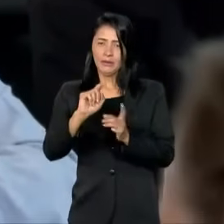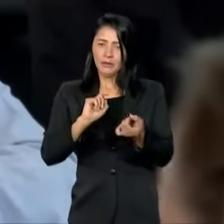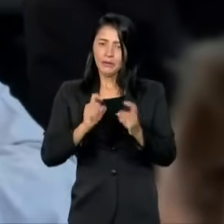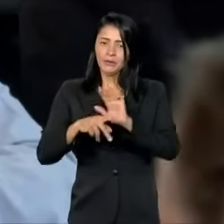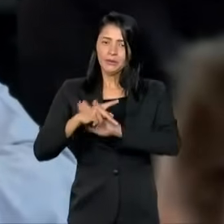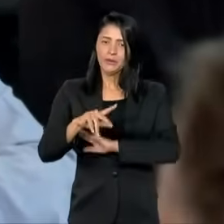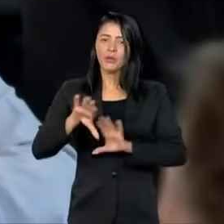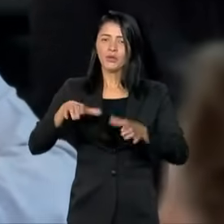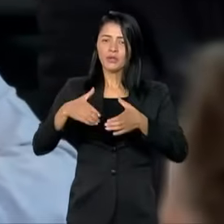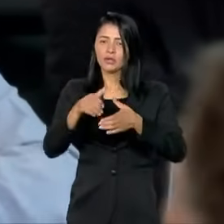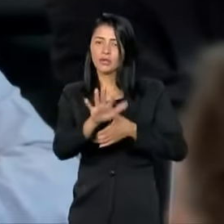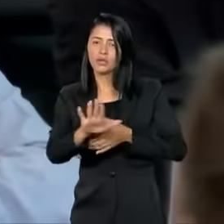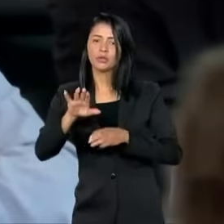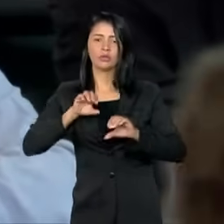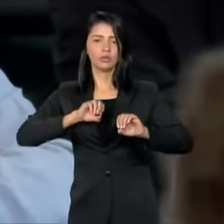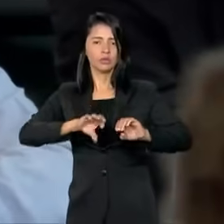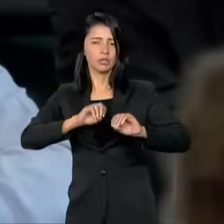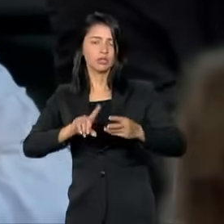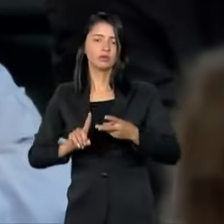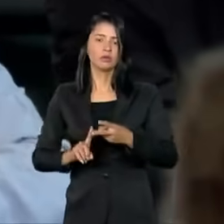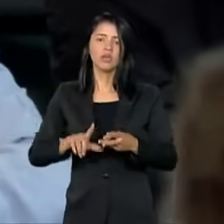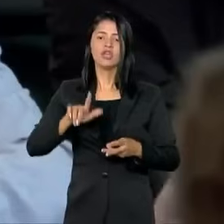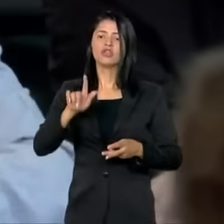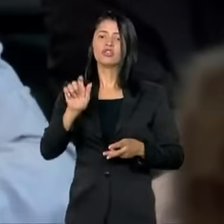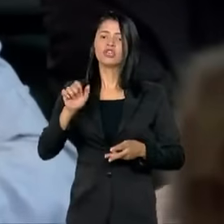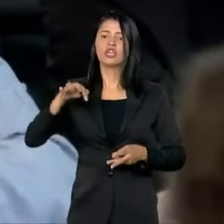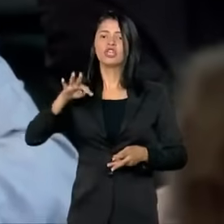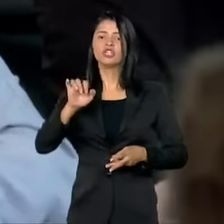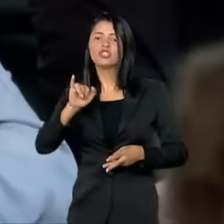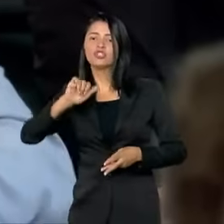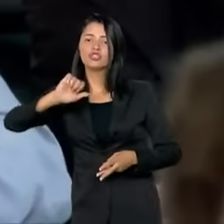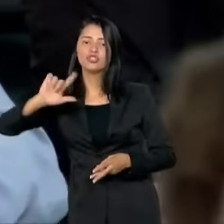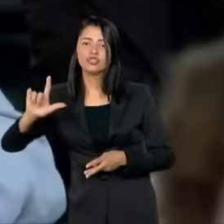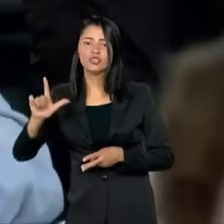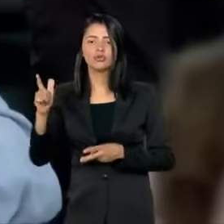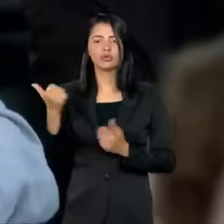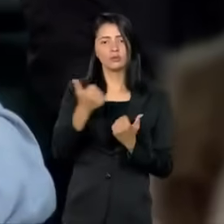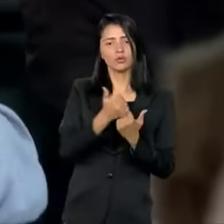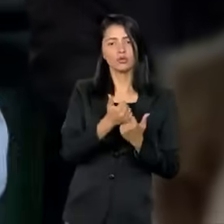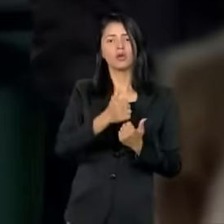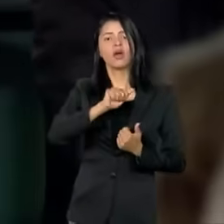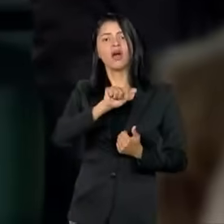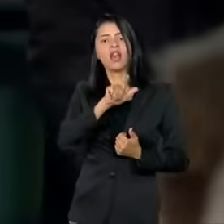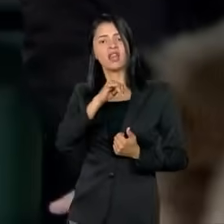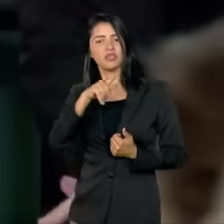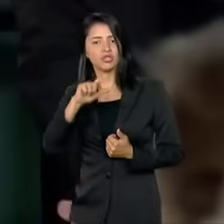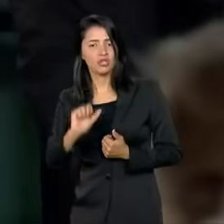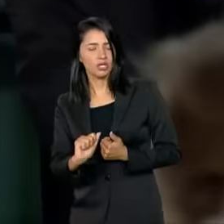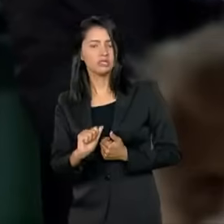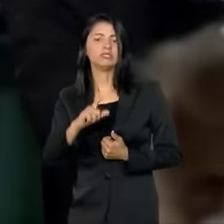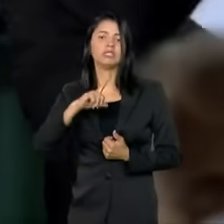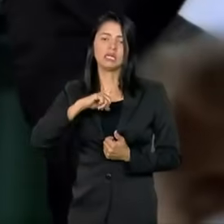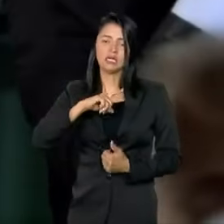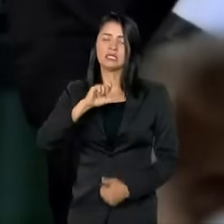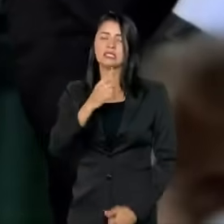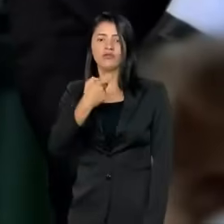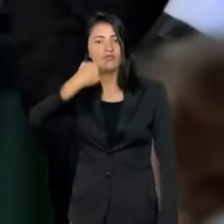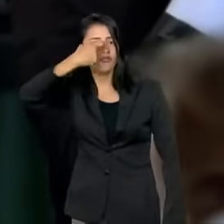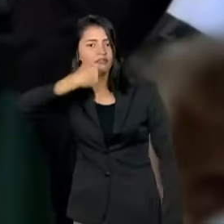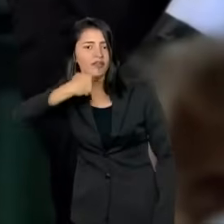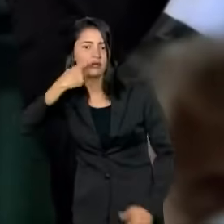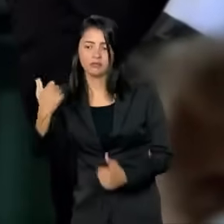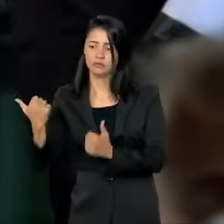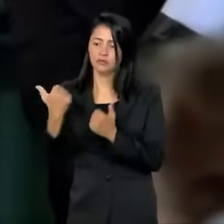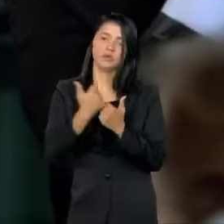do Conselho Nacional de Educação. E o Gentil Nogueira, que está aqui no lugar do Alexandre Silveira. Ele é o secretário executivo do Ministério da Minas e